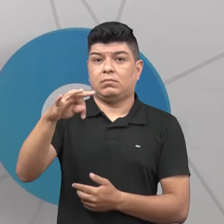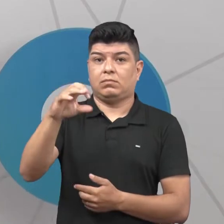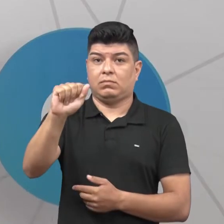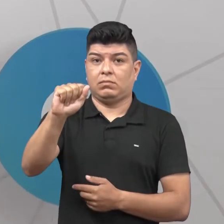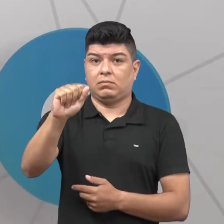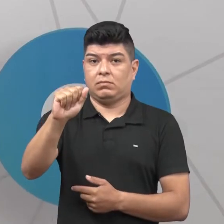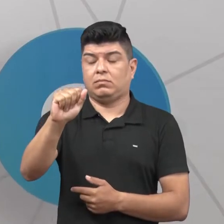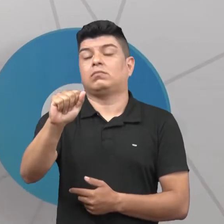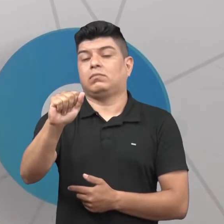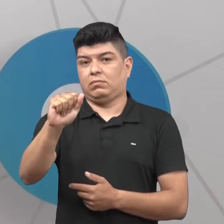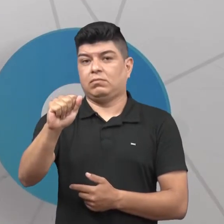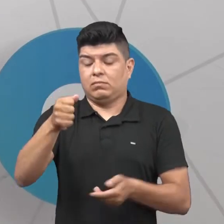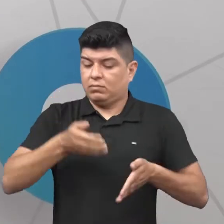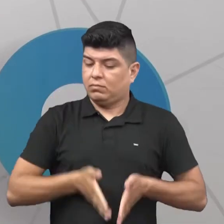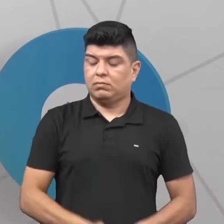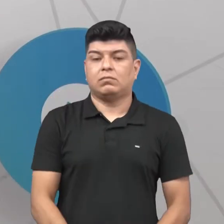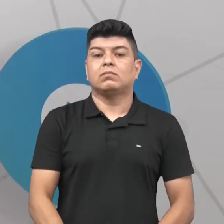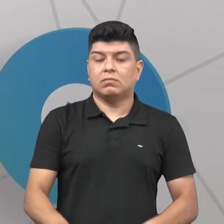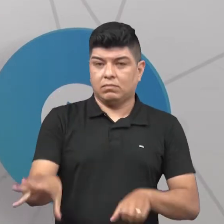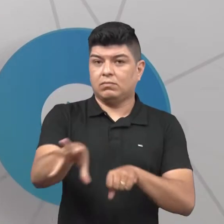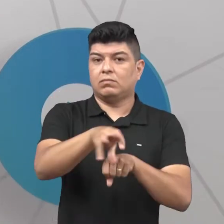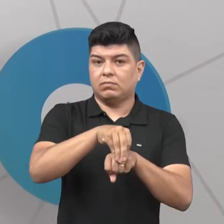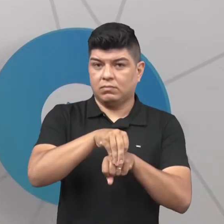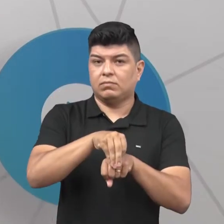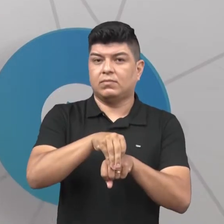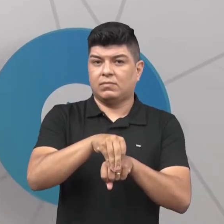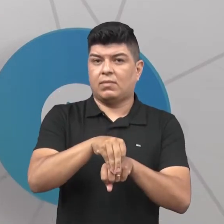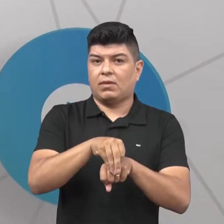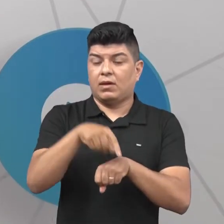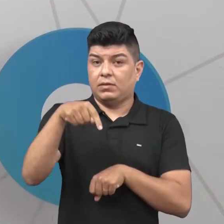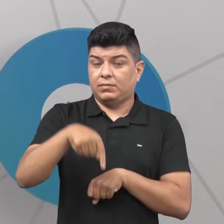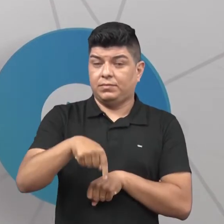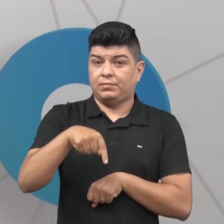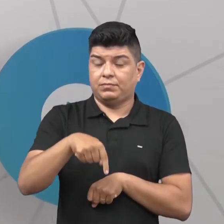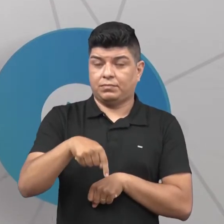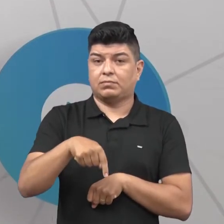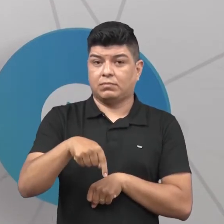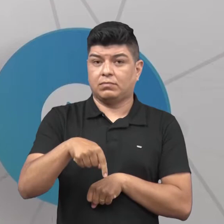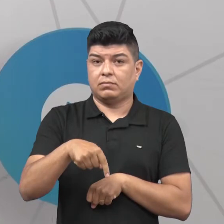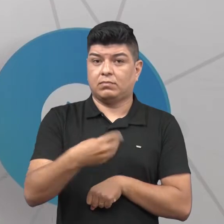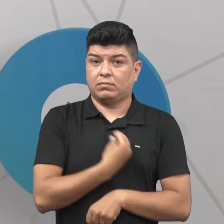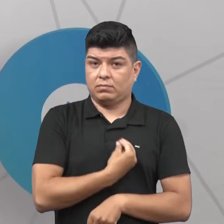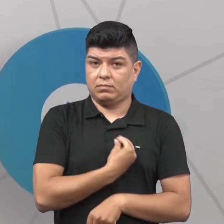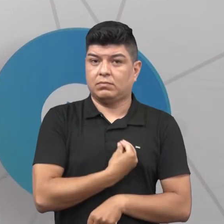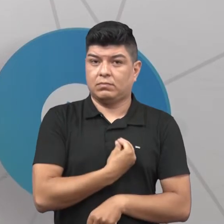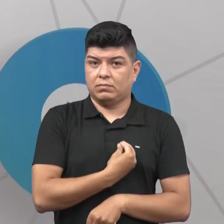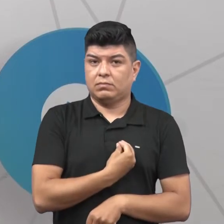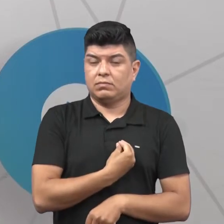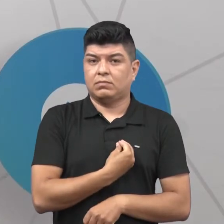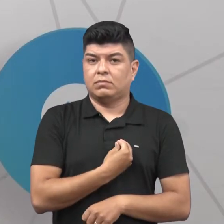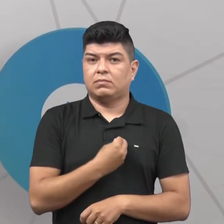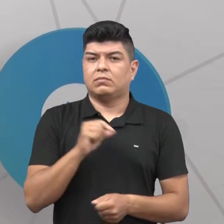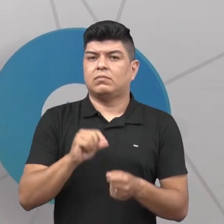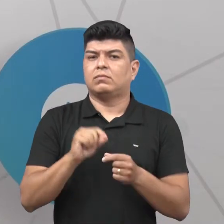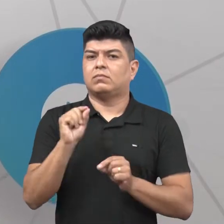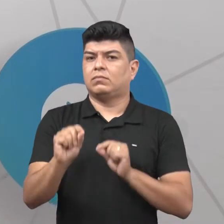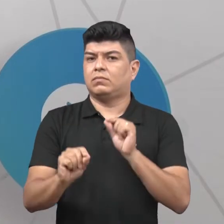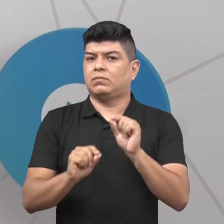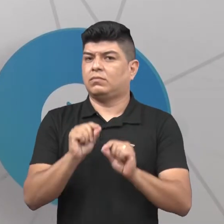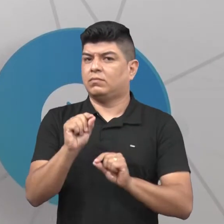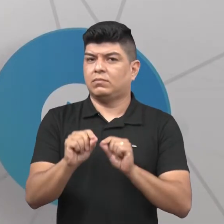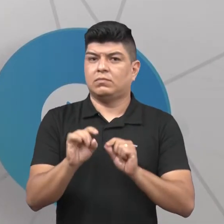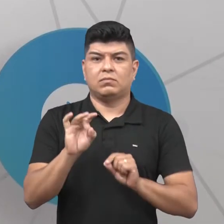nascemos com determinado conhecimento e aqui no plano material, o que nós faríamos? Estaríamos